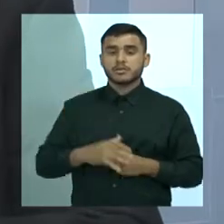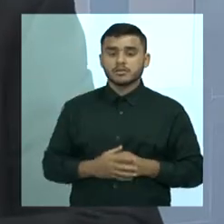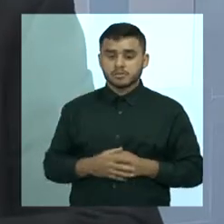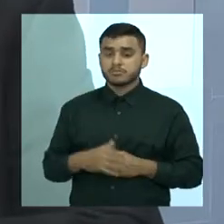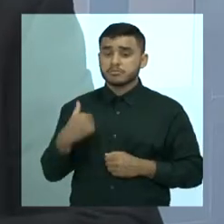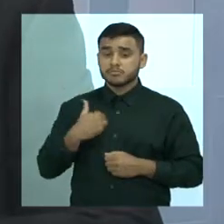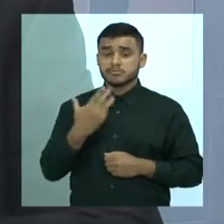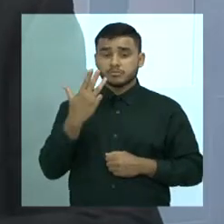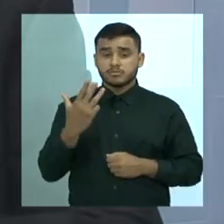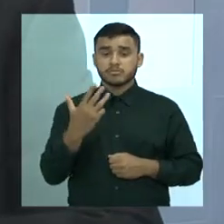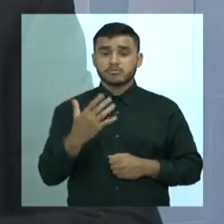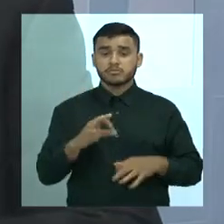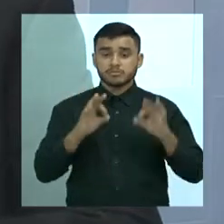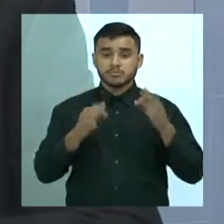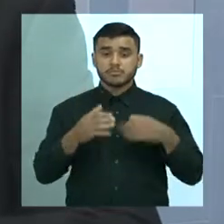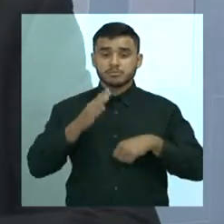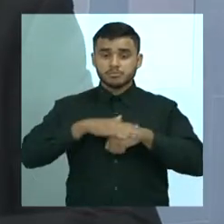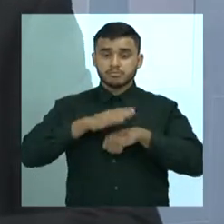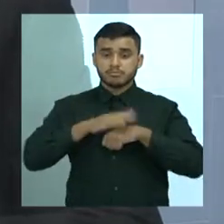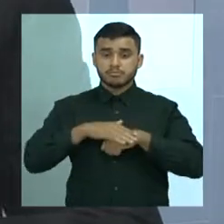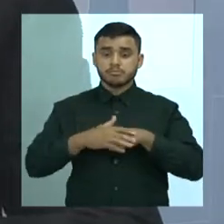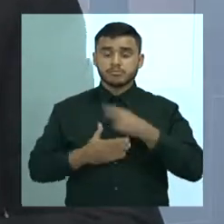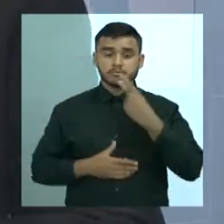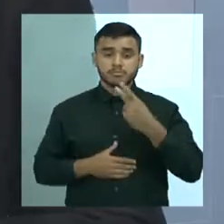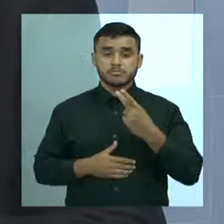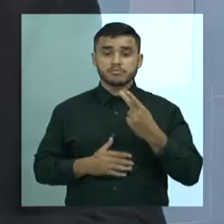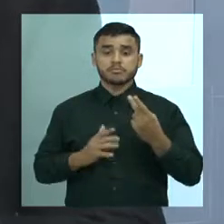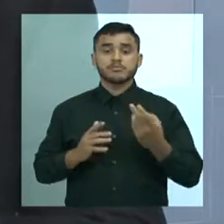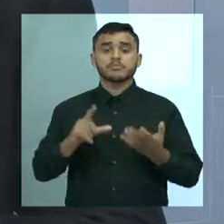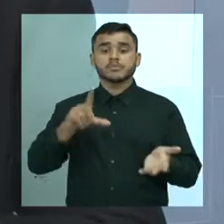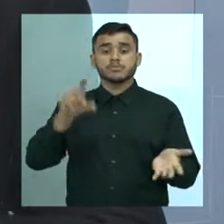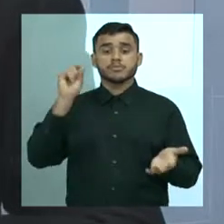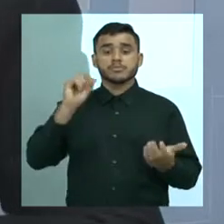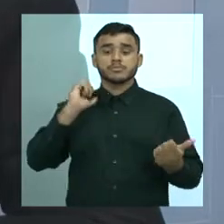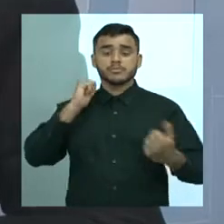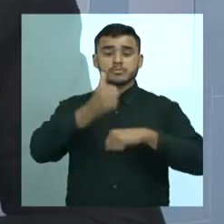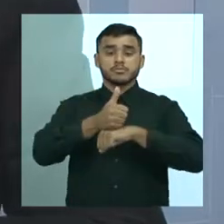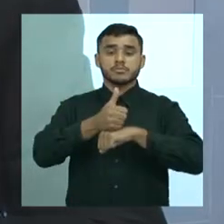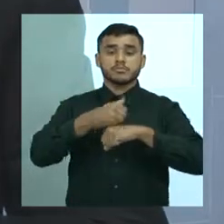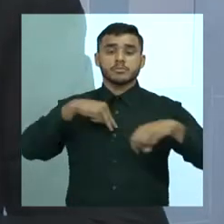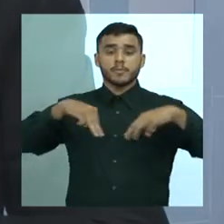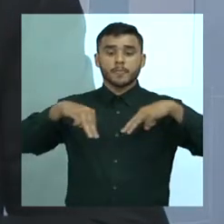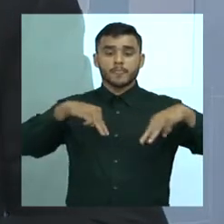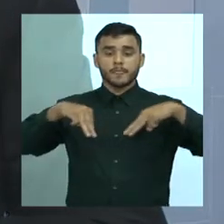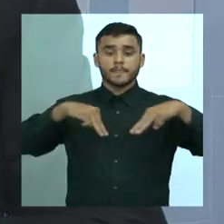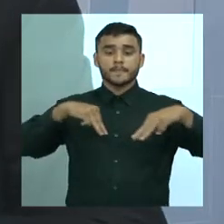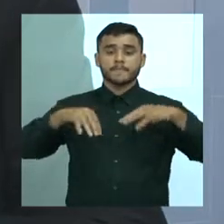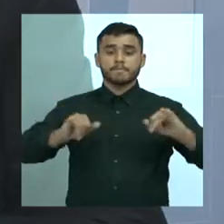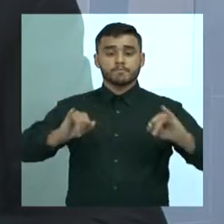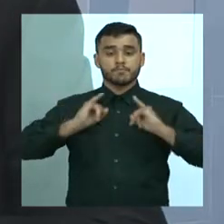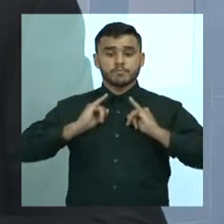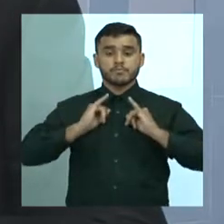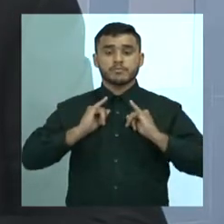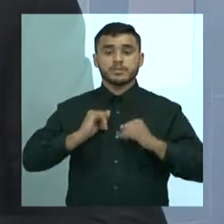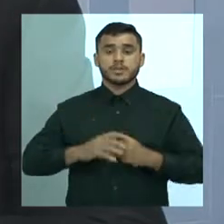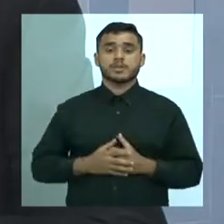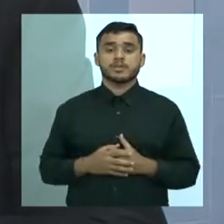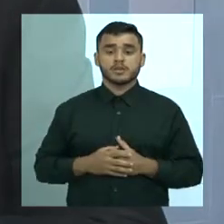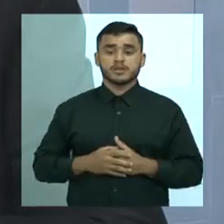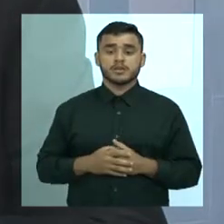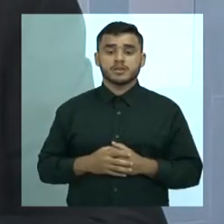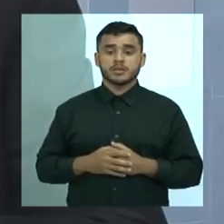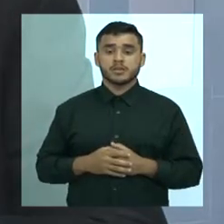não, isso aqui eu consigo sozinho. Quero eleger o meu ministro da Previdência, deputado